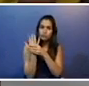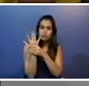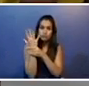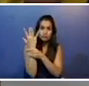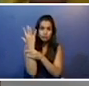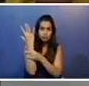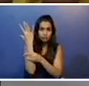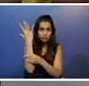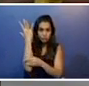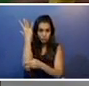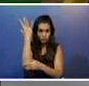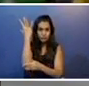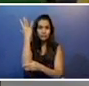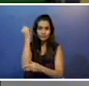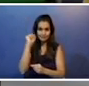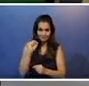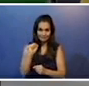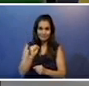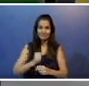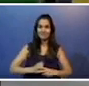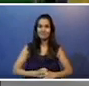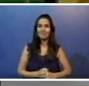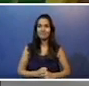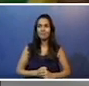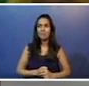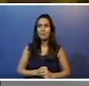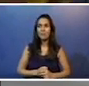de crescimento, né, e germinação do